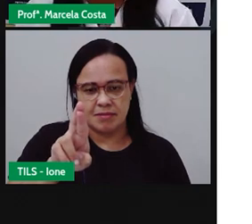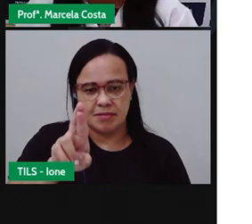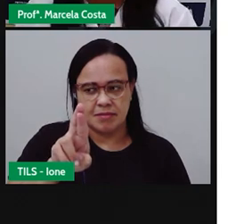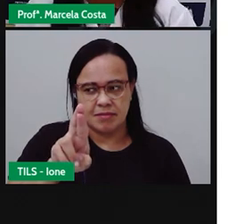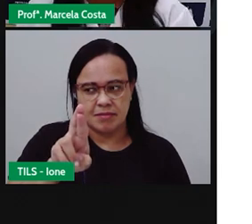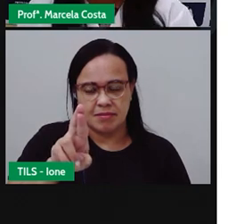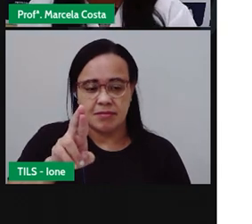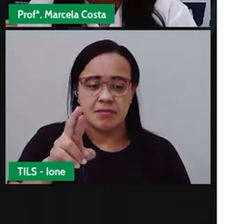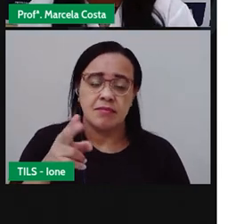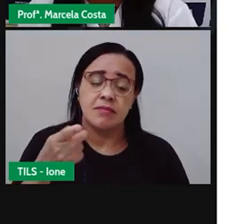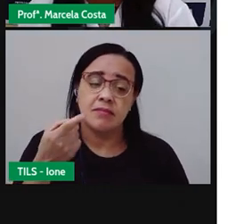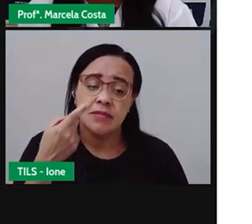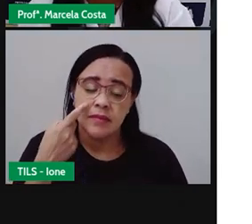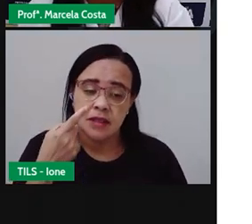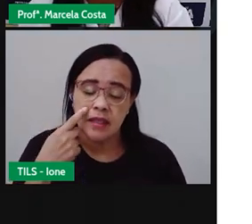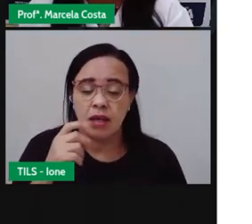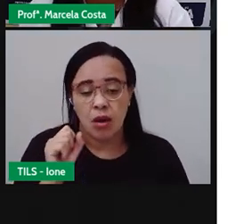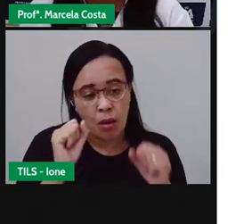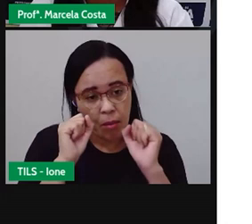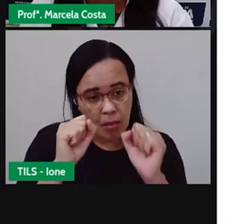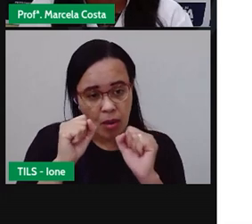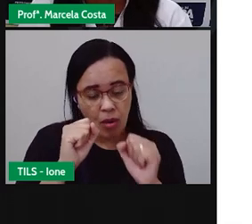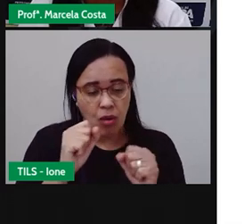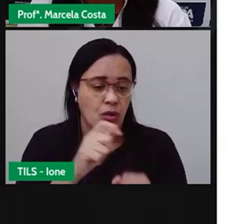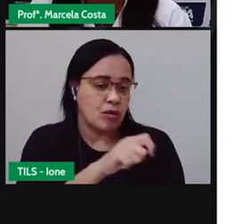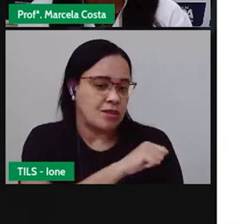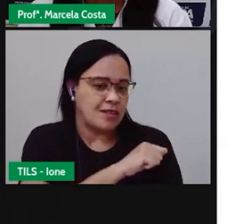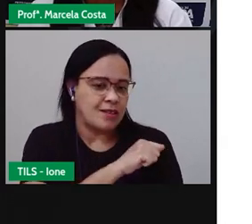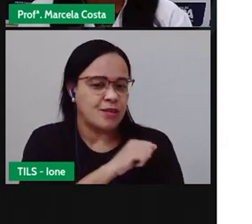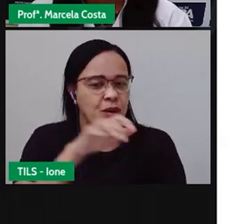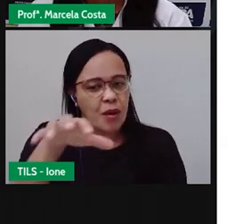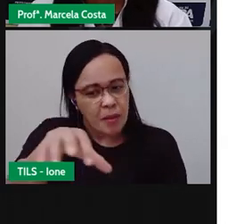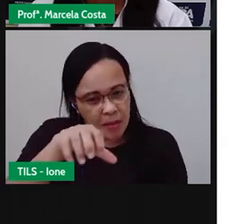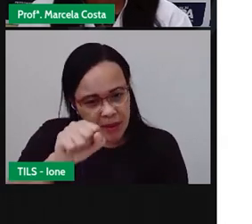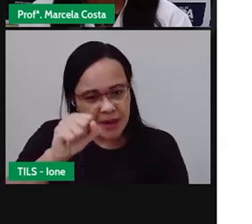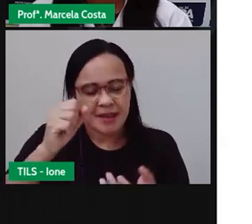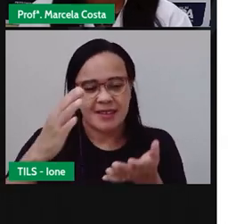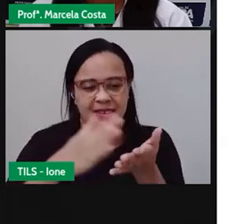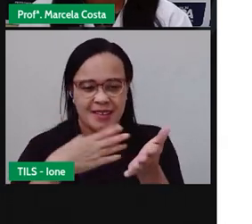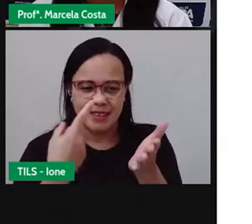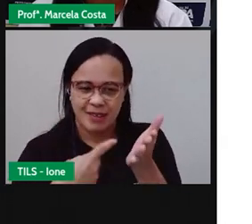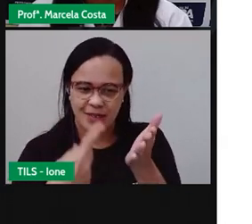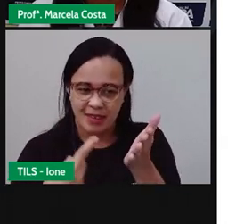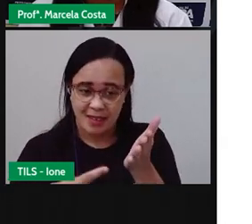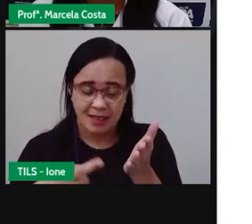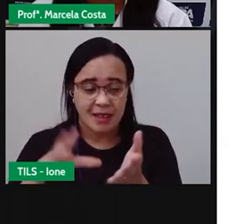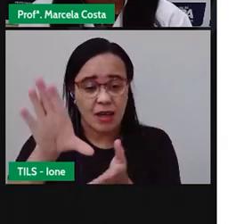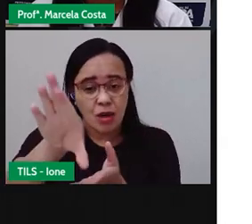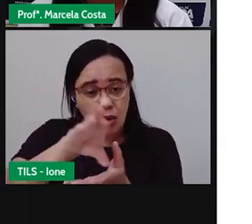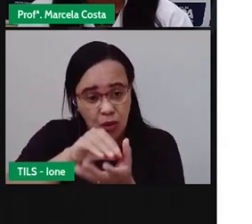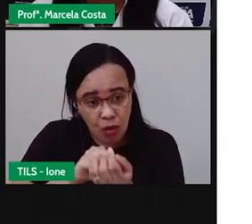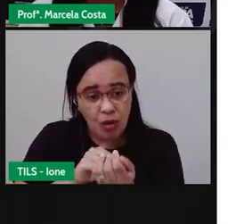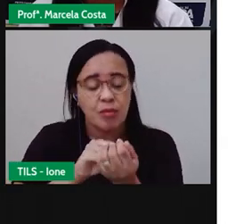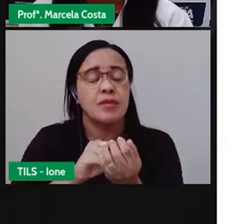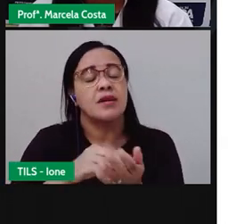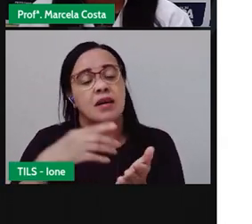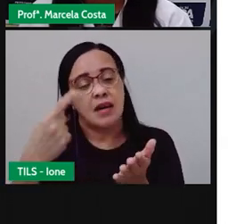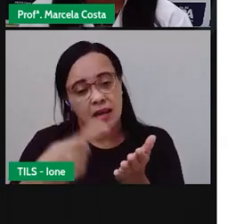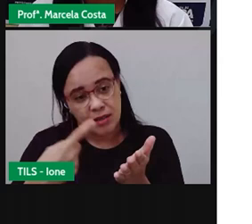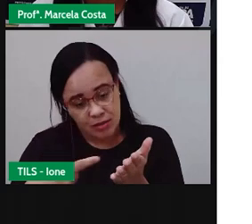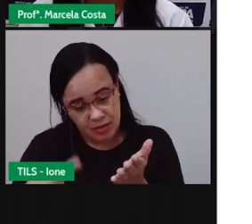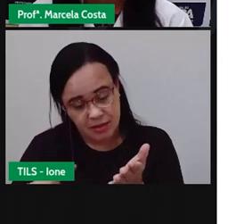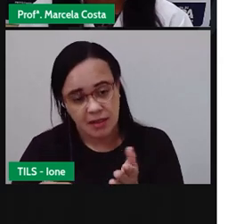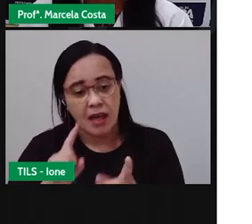e vocês podem pegar agora criança caderno para copiar esse trava-língua no caderno e